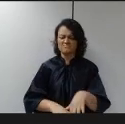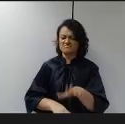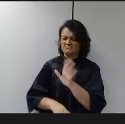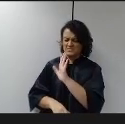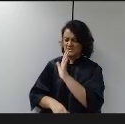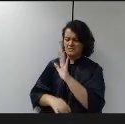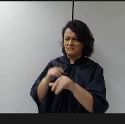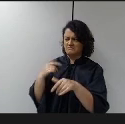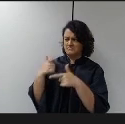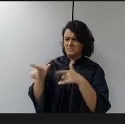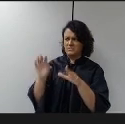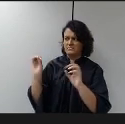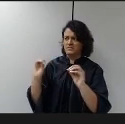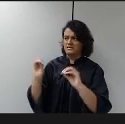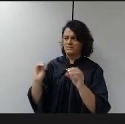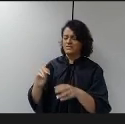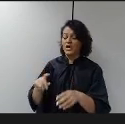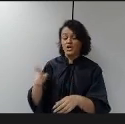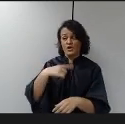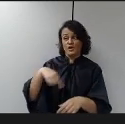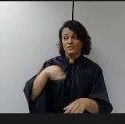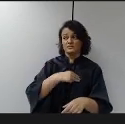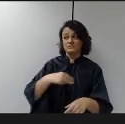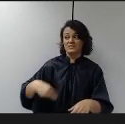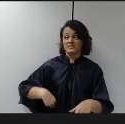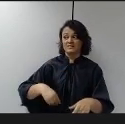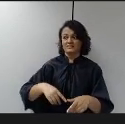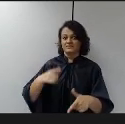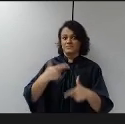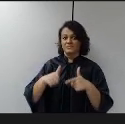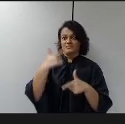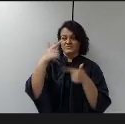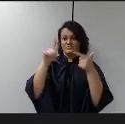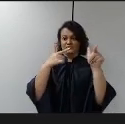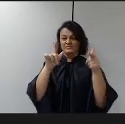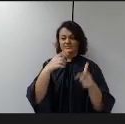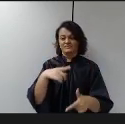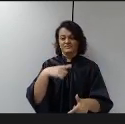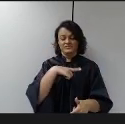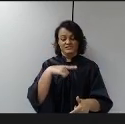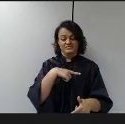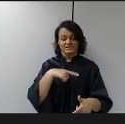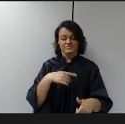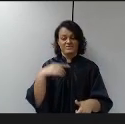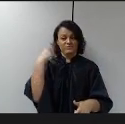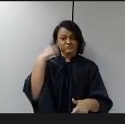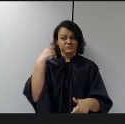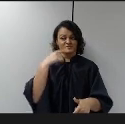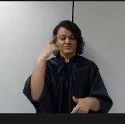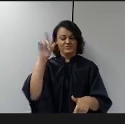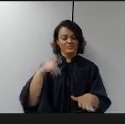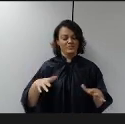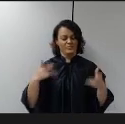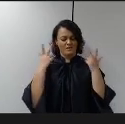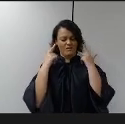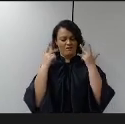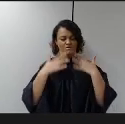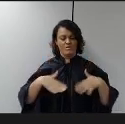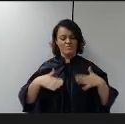tivemos, nós, ministros, mais contratempos hoje do que todos os advogados somados. Então, não se preocupe.